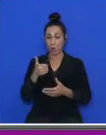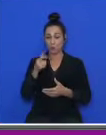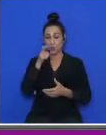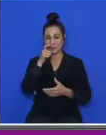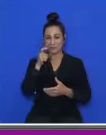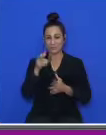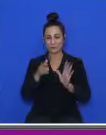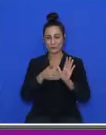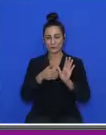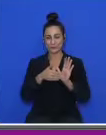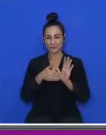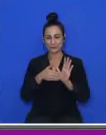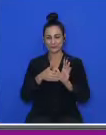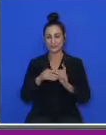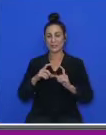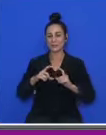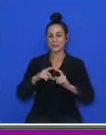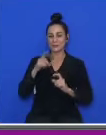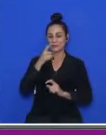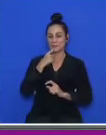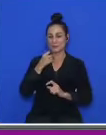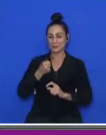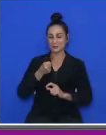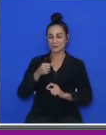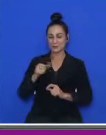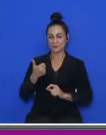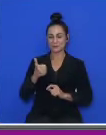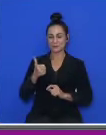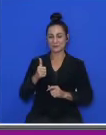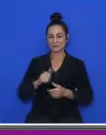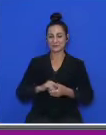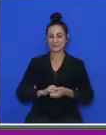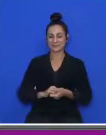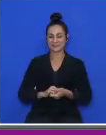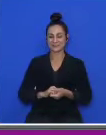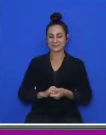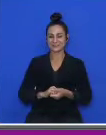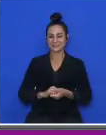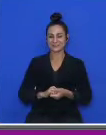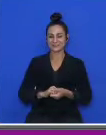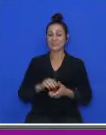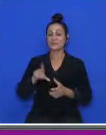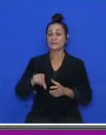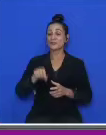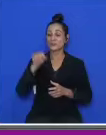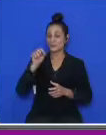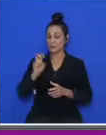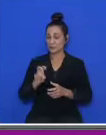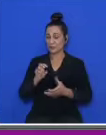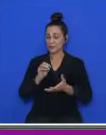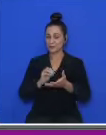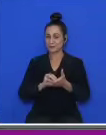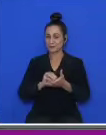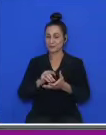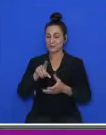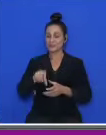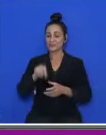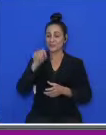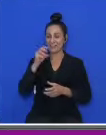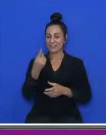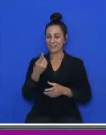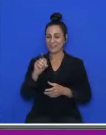de olho na sua aposta. Bola vermelha, número 11. Vermelha, 11. Foram sorteados 5 números, faltam